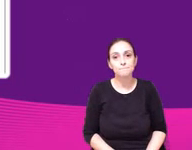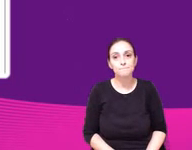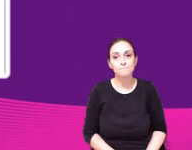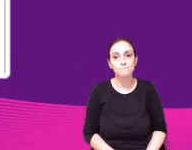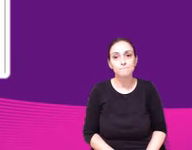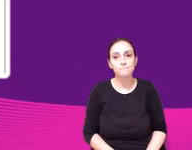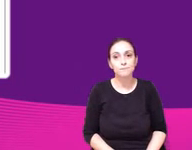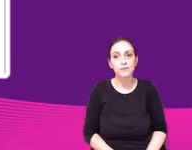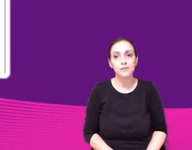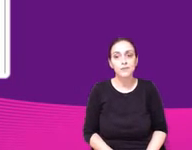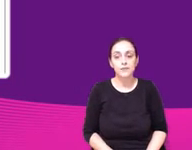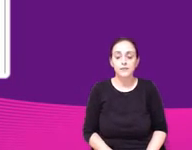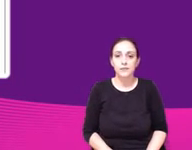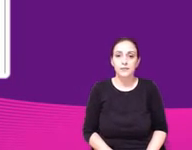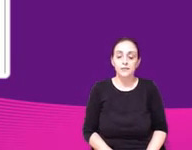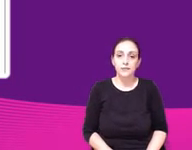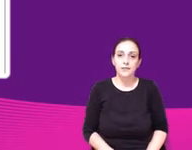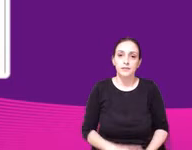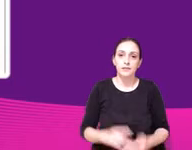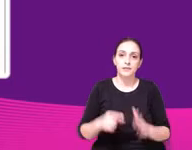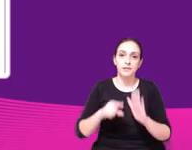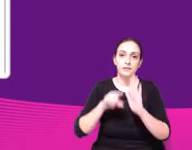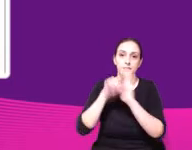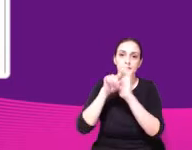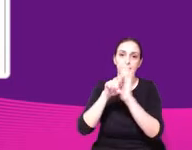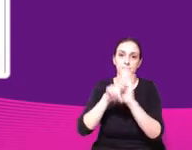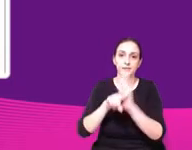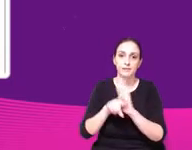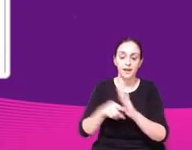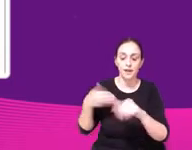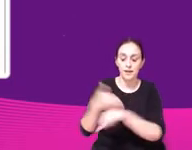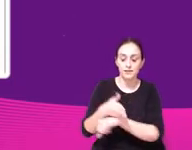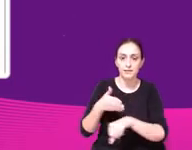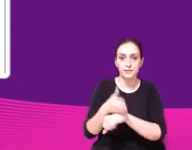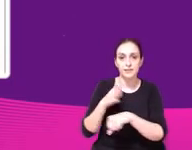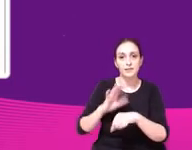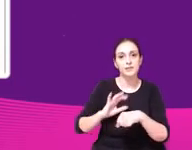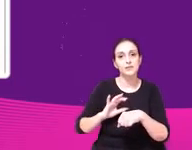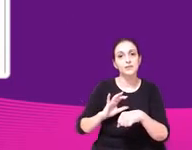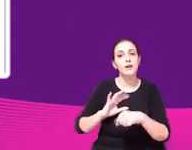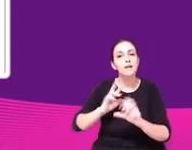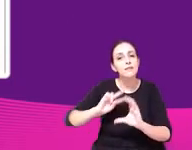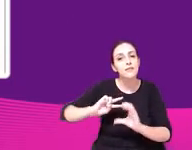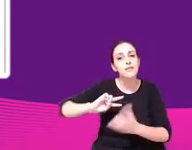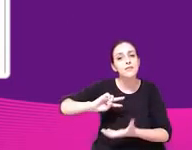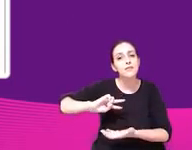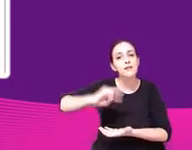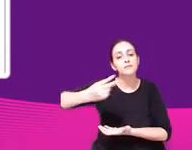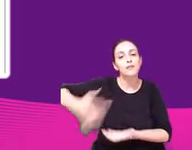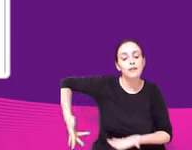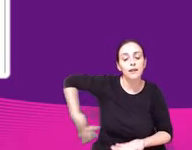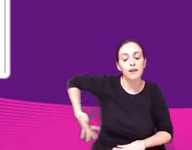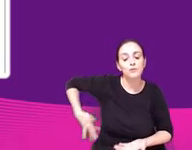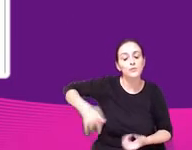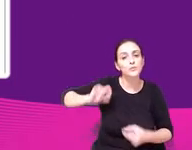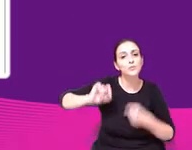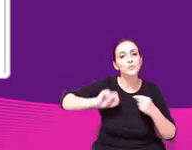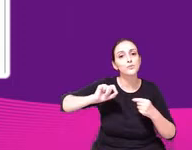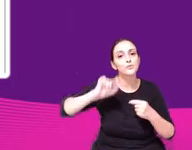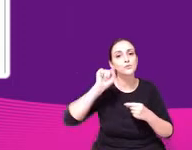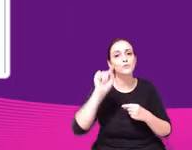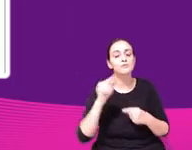Então, analisando o acesso ao transplante renal, nós podemos dizer que o transplante e a diálise são